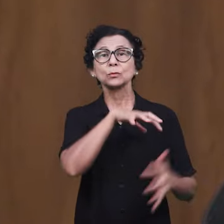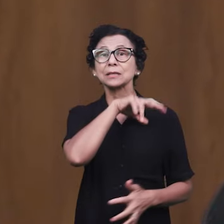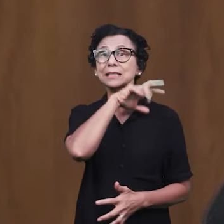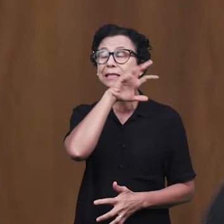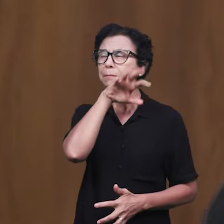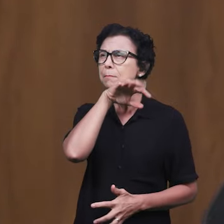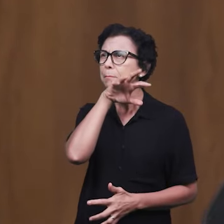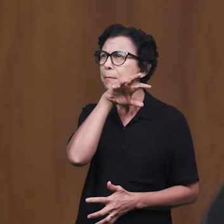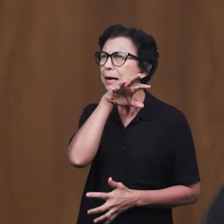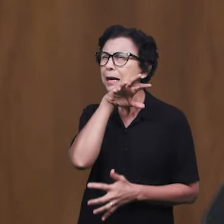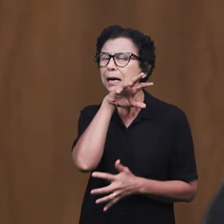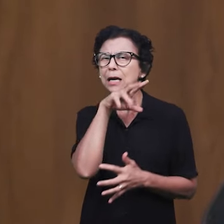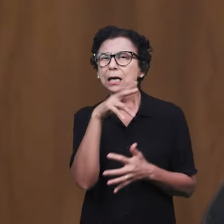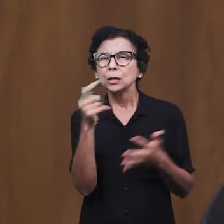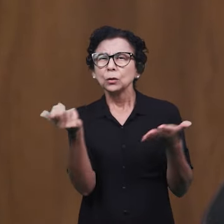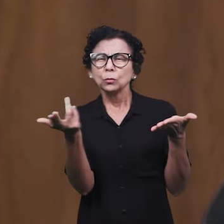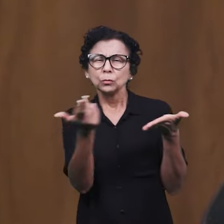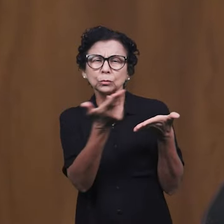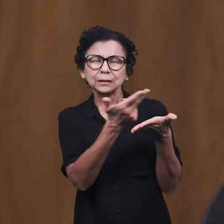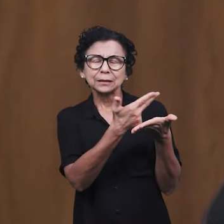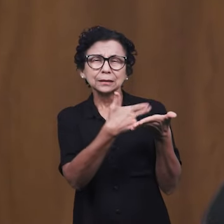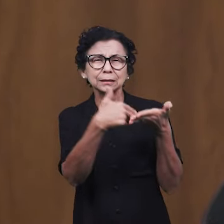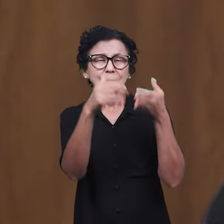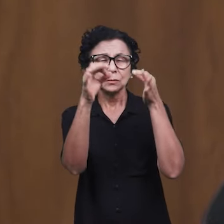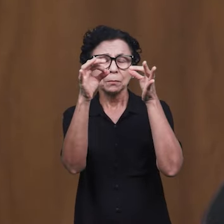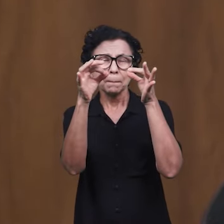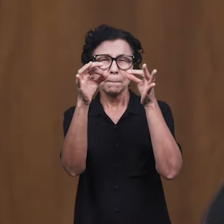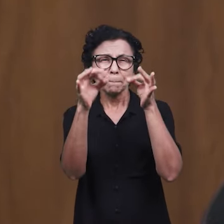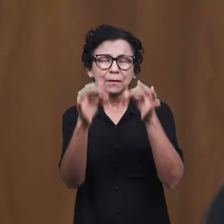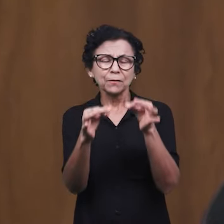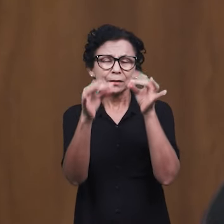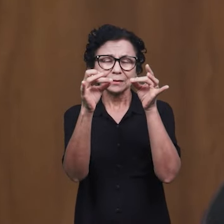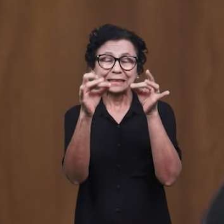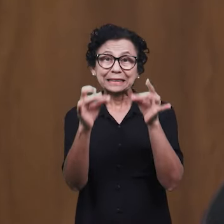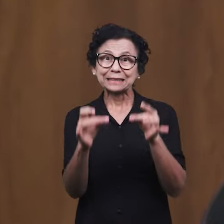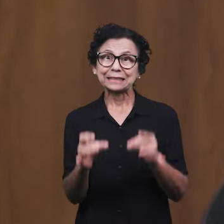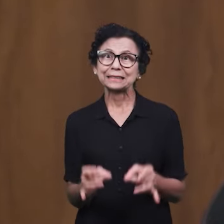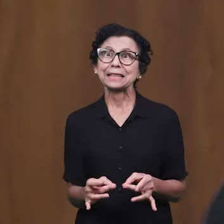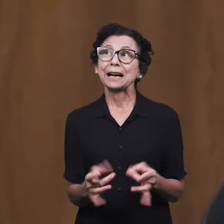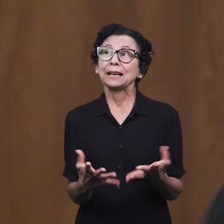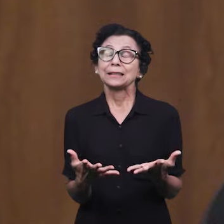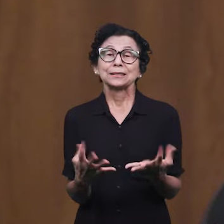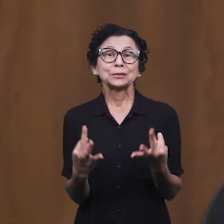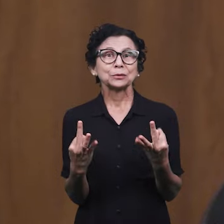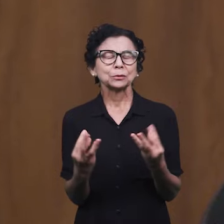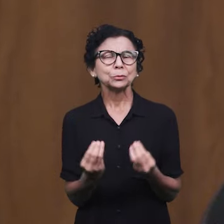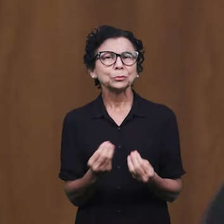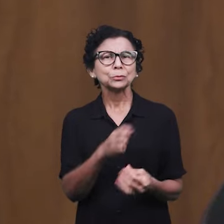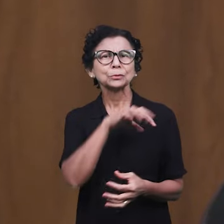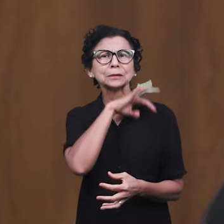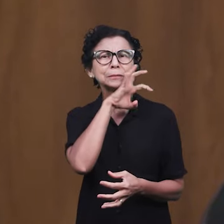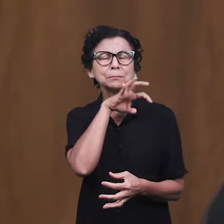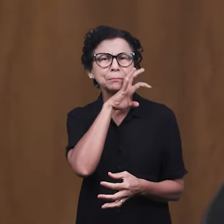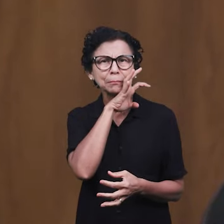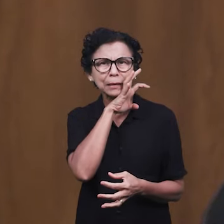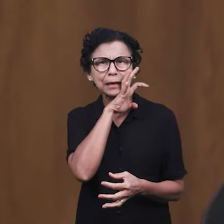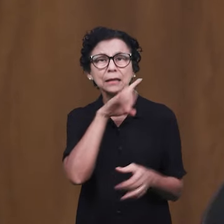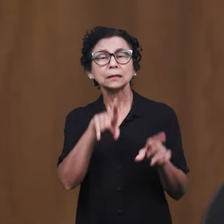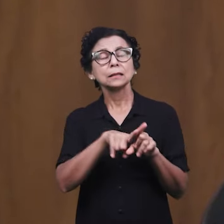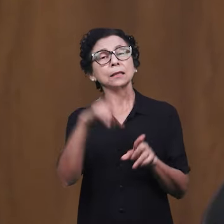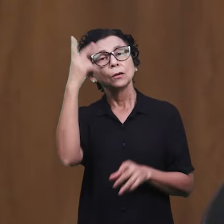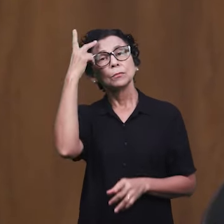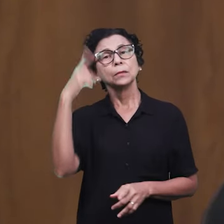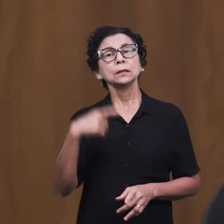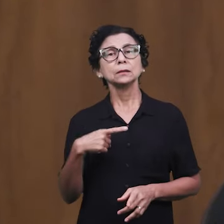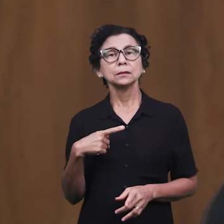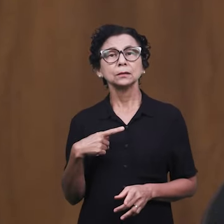design que existe nas plantas, nos animais e até mesmo nos próprios seres humanos. E